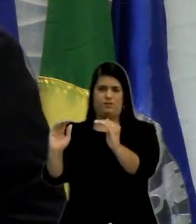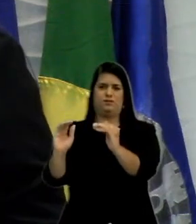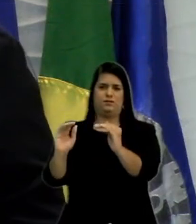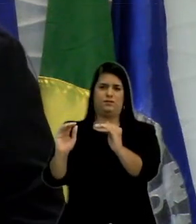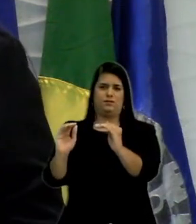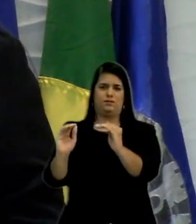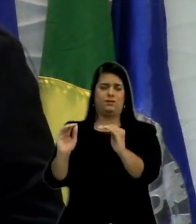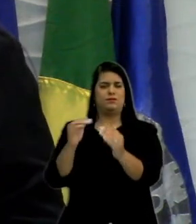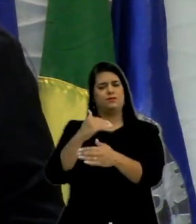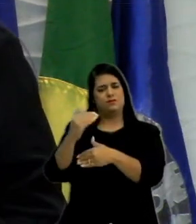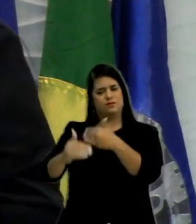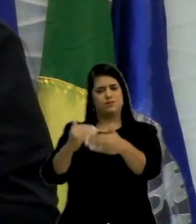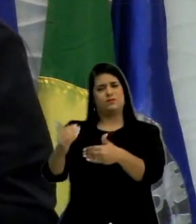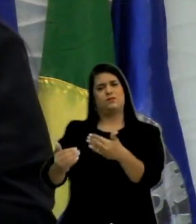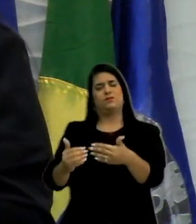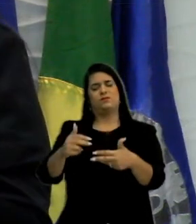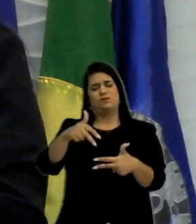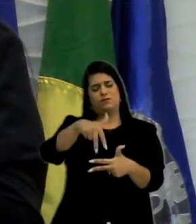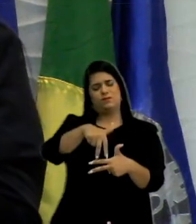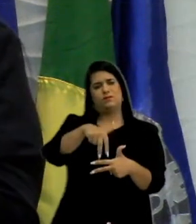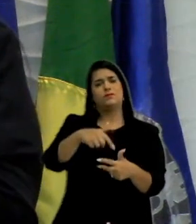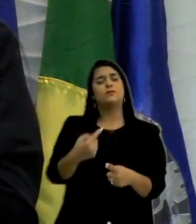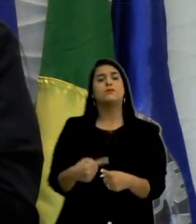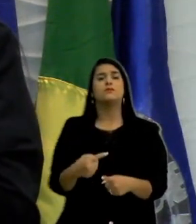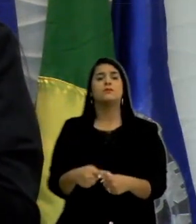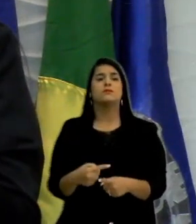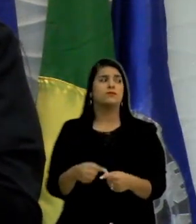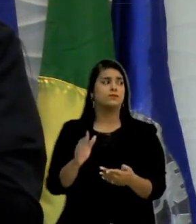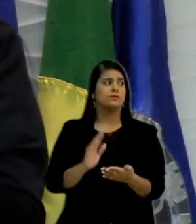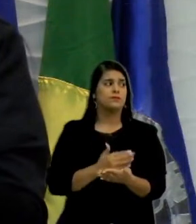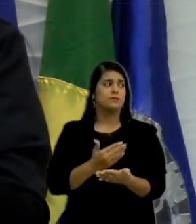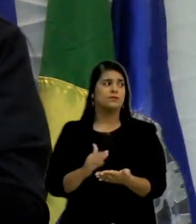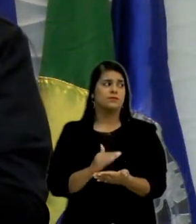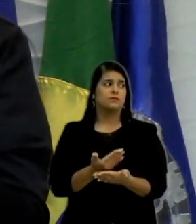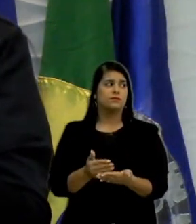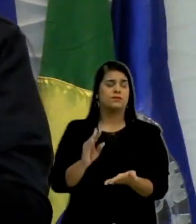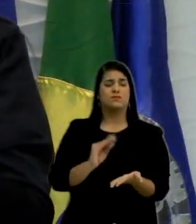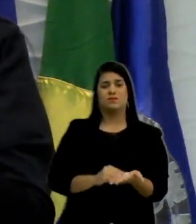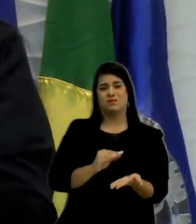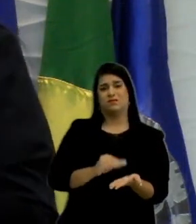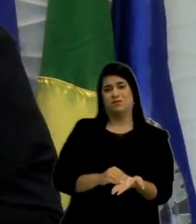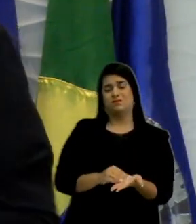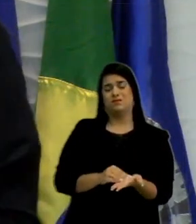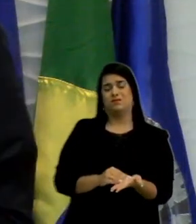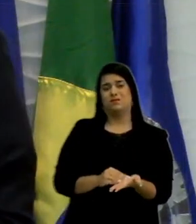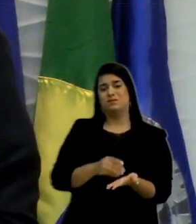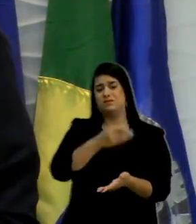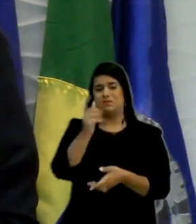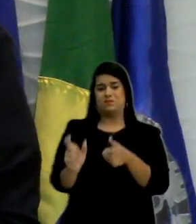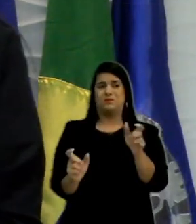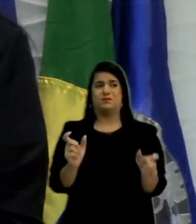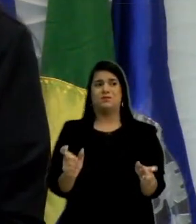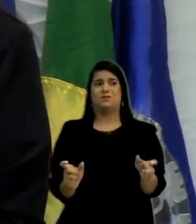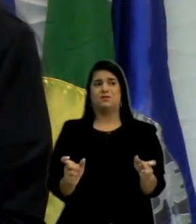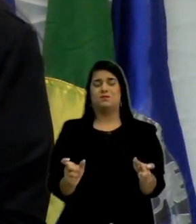aqui nessa tribuna, porque às vezes a gente falta com respeito com as pessoas e as pessoas não estão